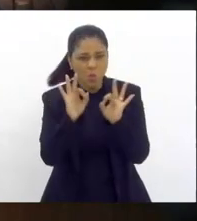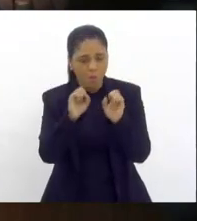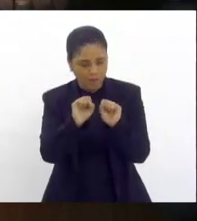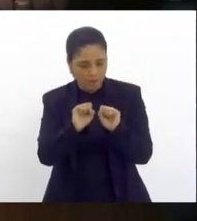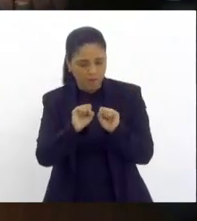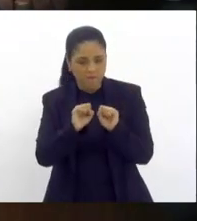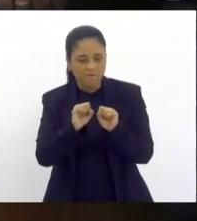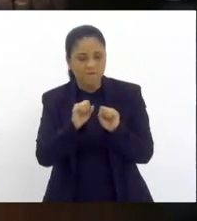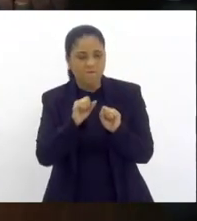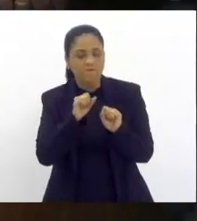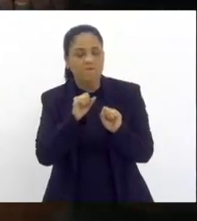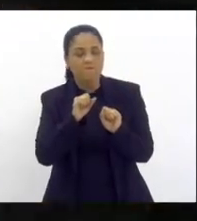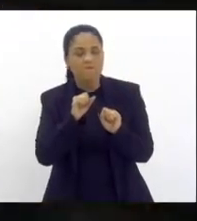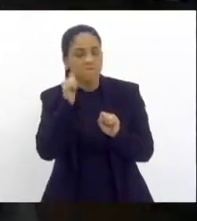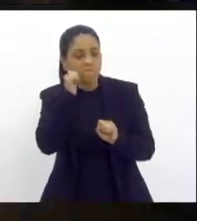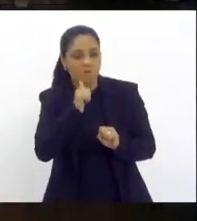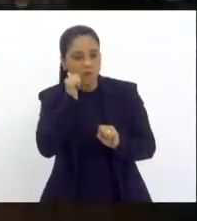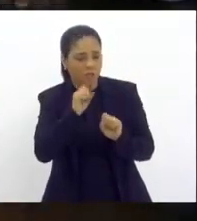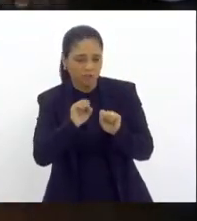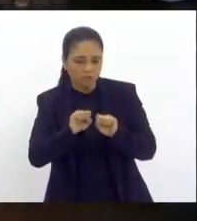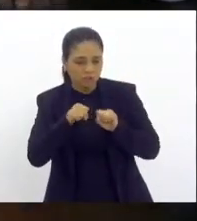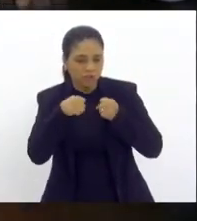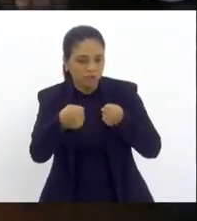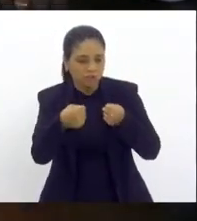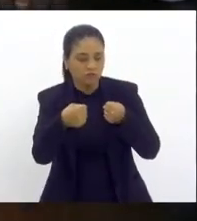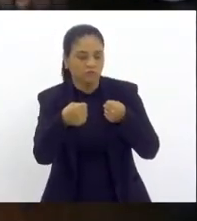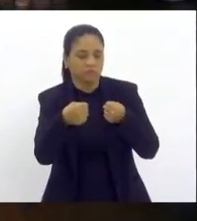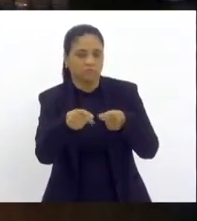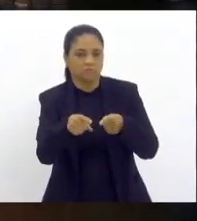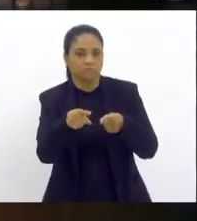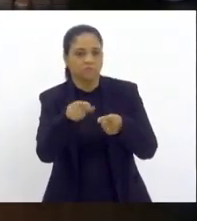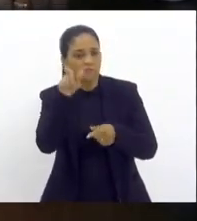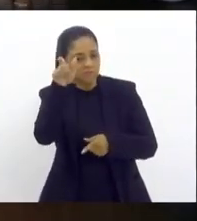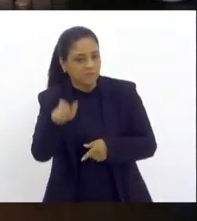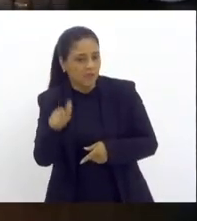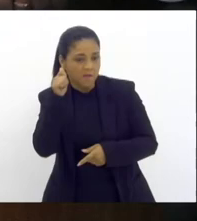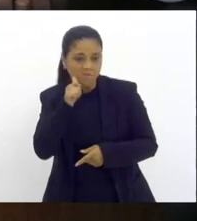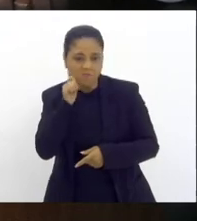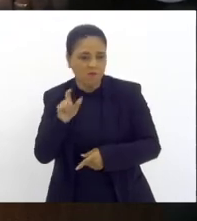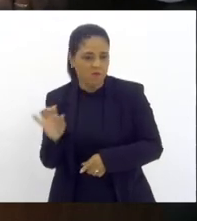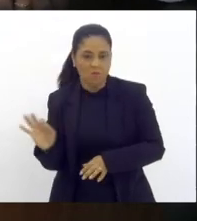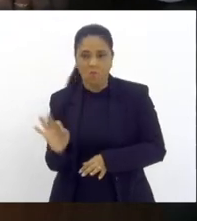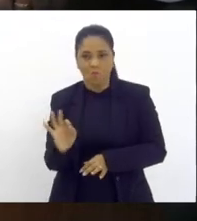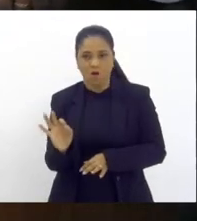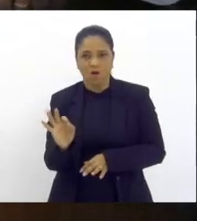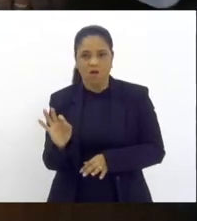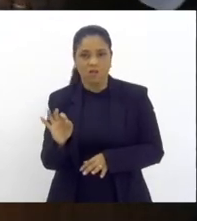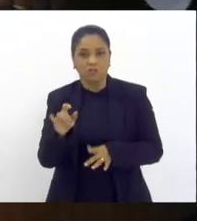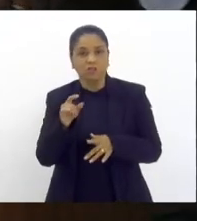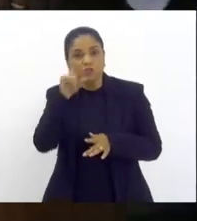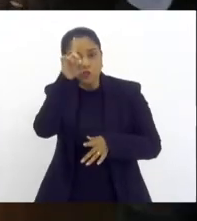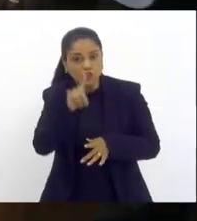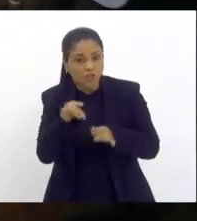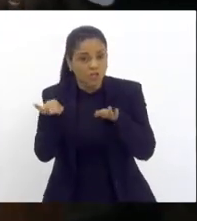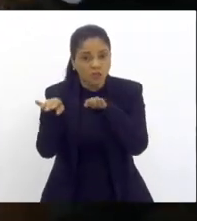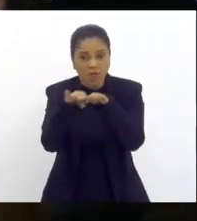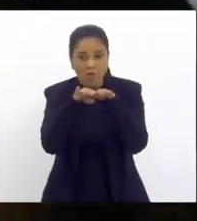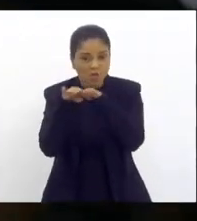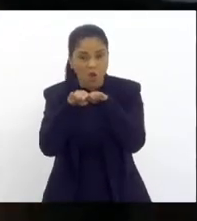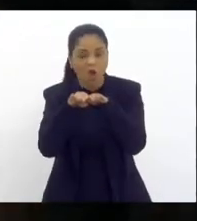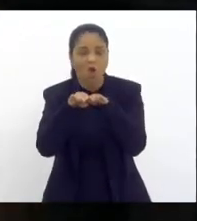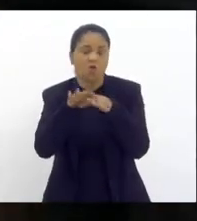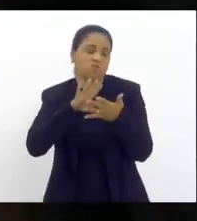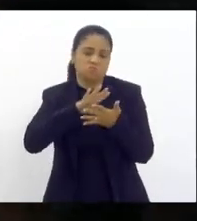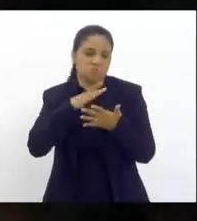que foi agredida, a estudante, eu não vi. A minha rede social eu uso para isso. Eu quero defender a todos, eu quero direito a todos, eu não gosto de preconceito com gay,